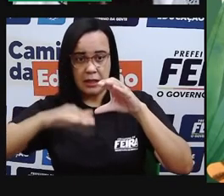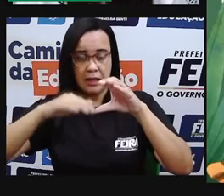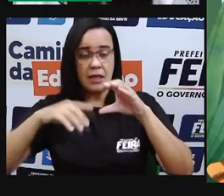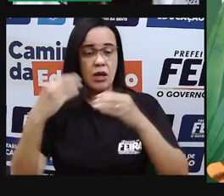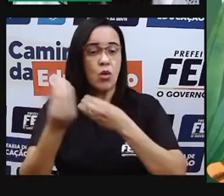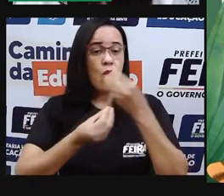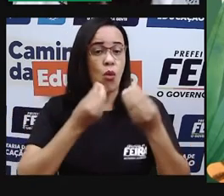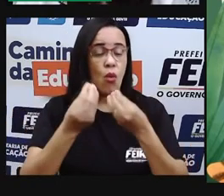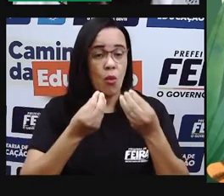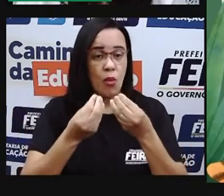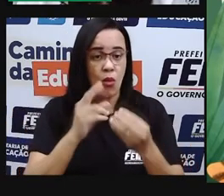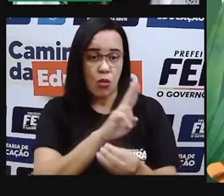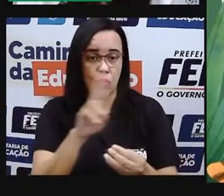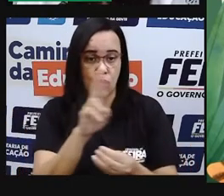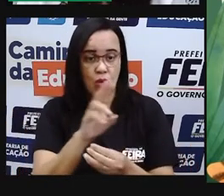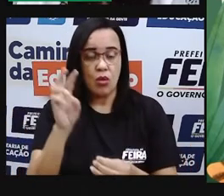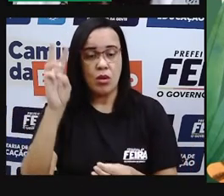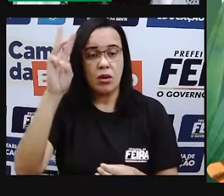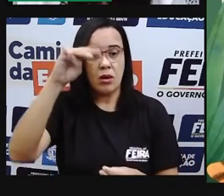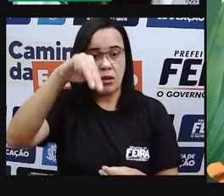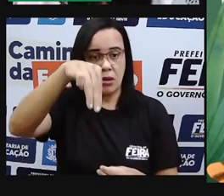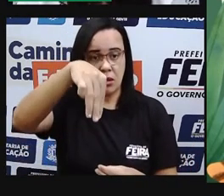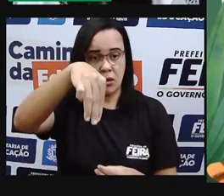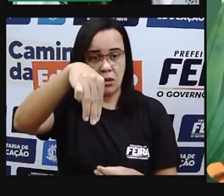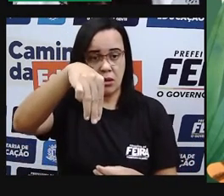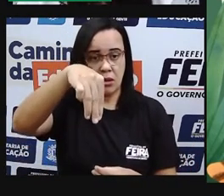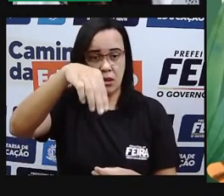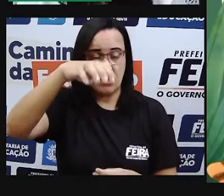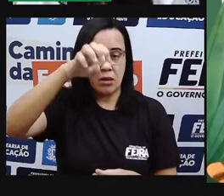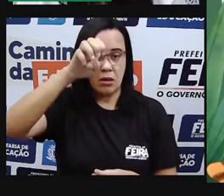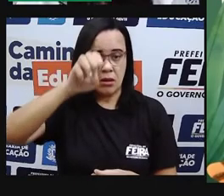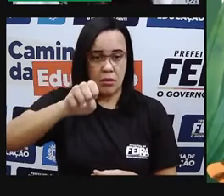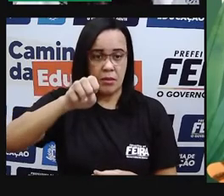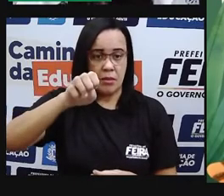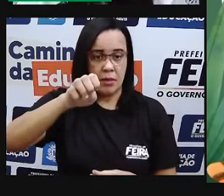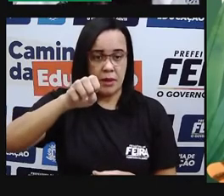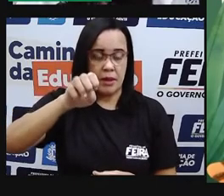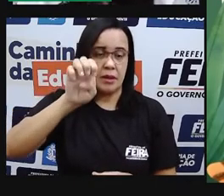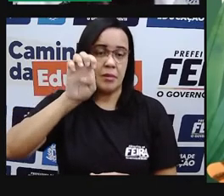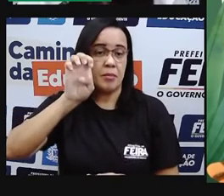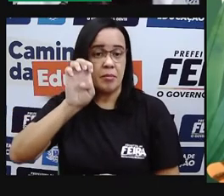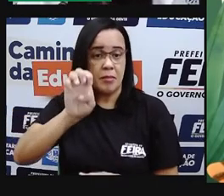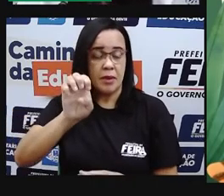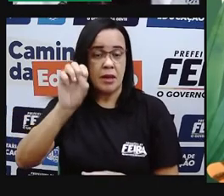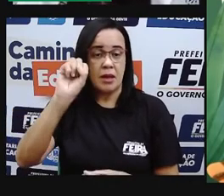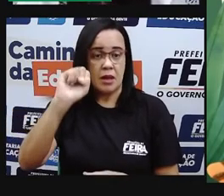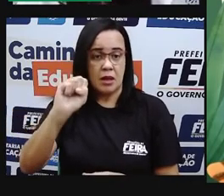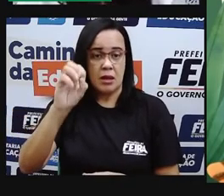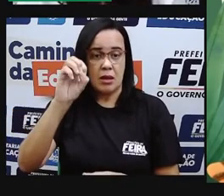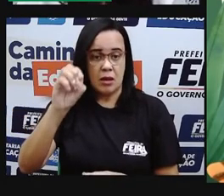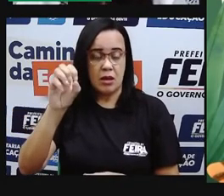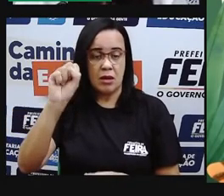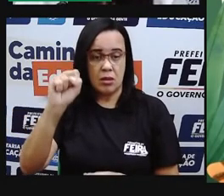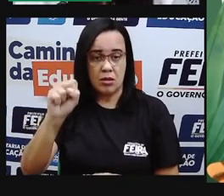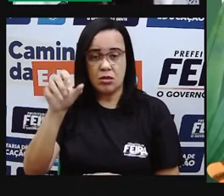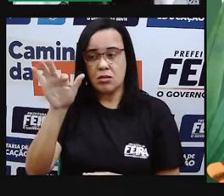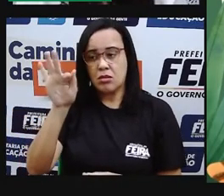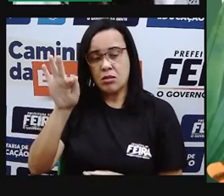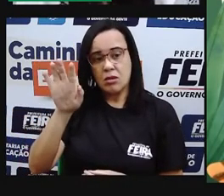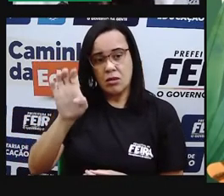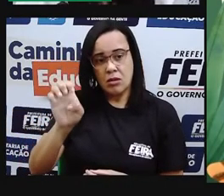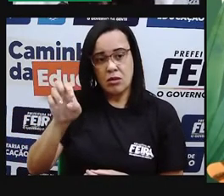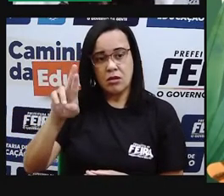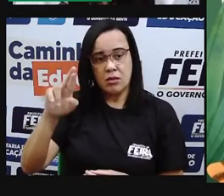a mesosfera. Meso vem de meios, né? Lembra? Lembra disso. Então, é uma camada intermediária. É